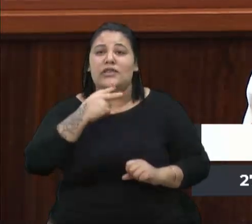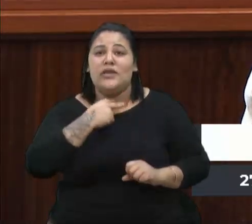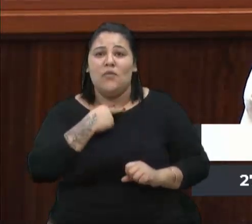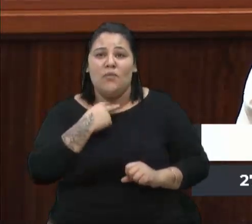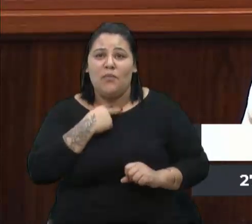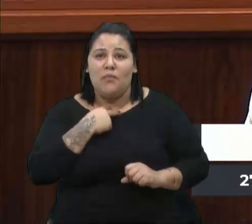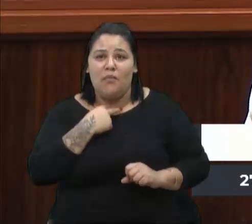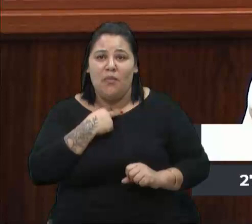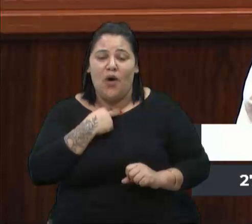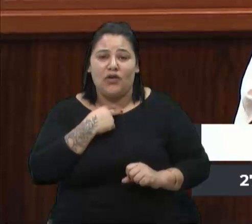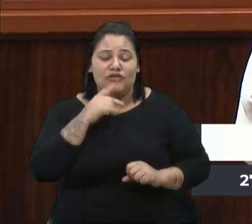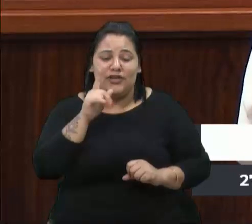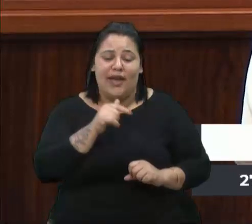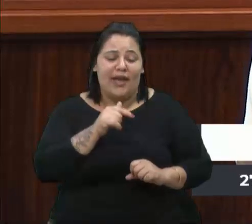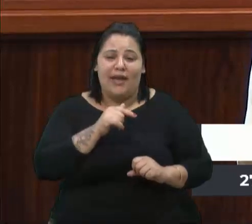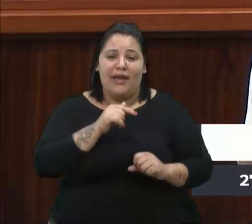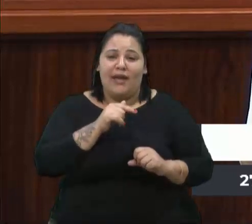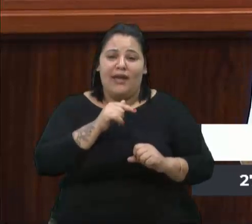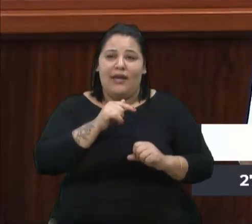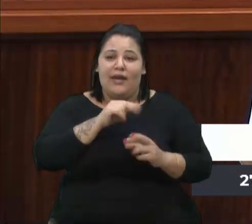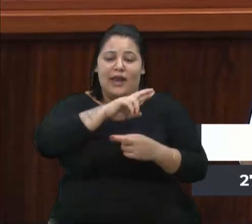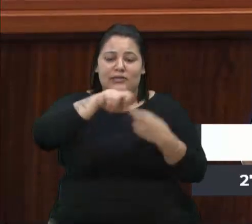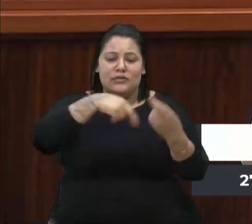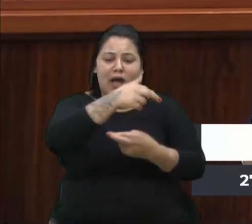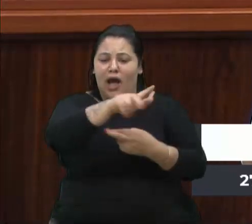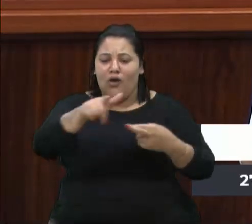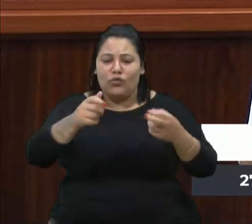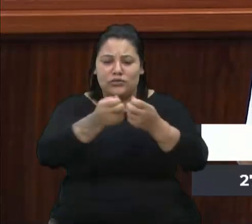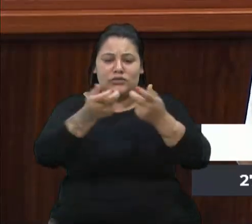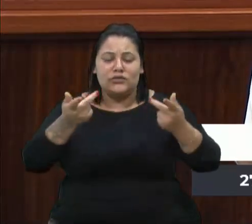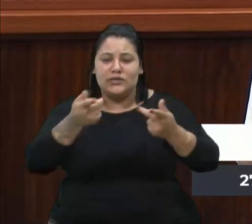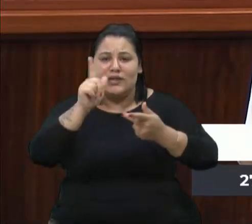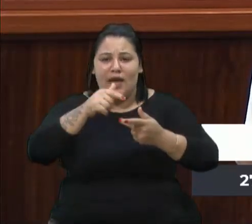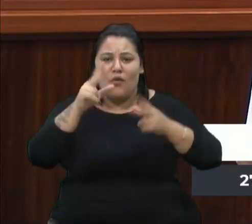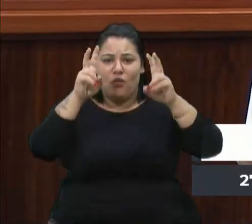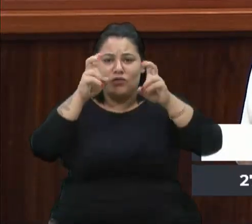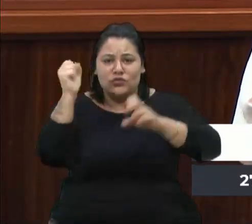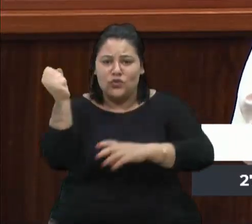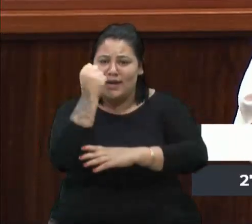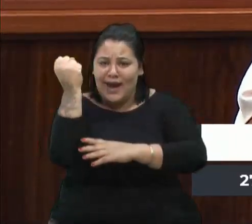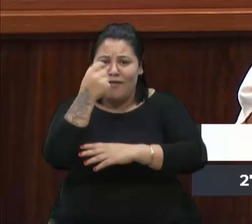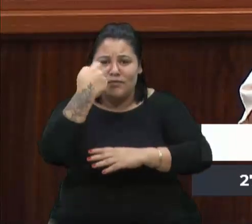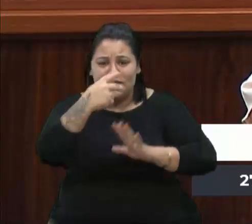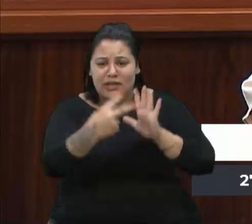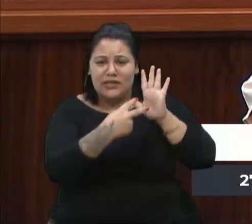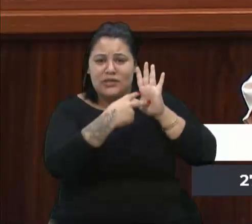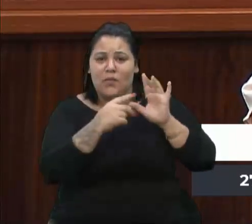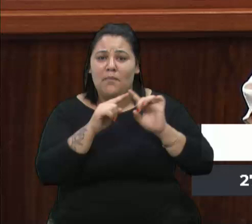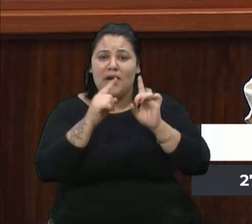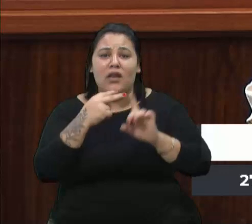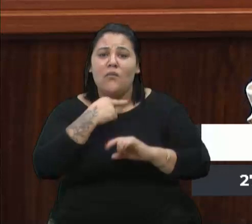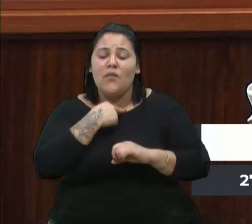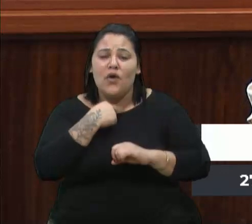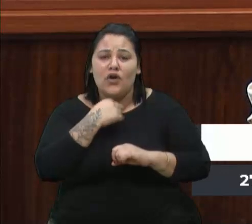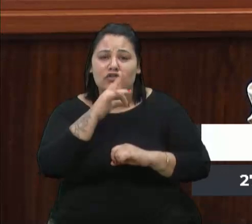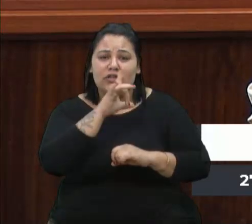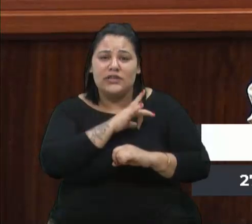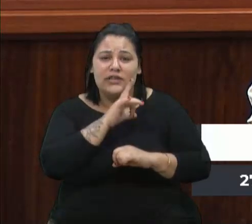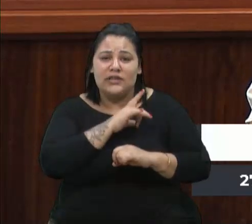ele é um assunto grave, ele é um assunto que precisa da nossa atenção, mas a gente também não pode ter